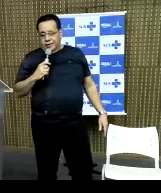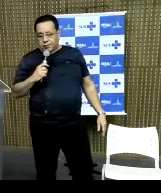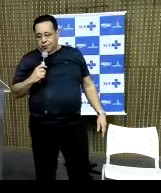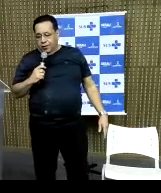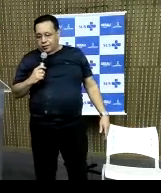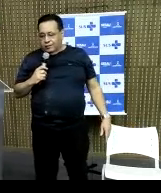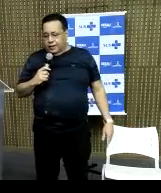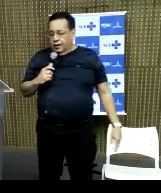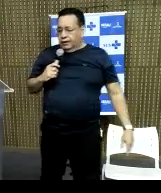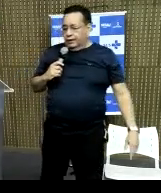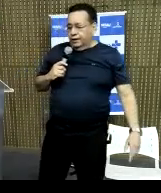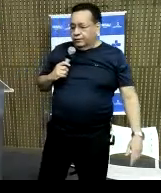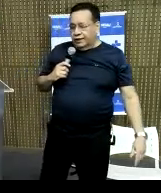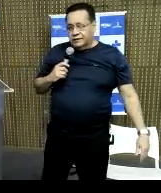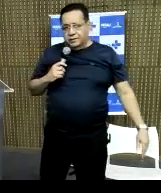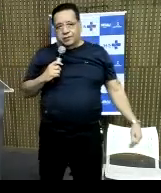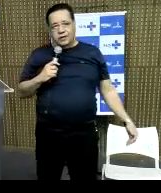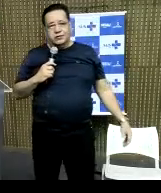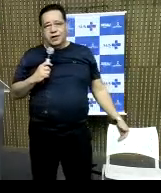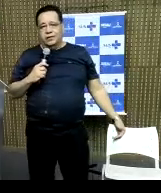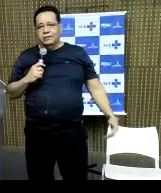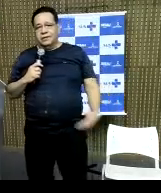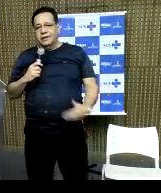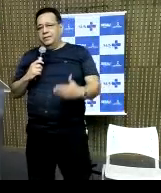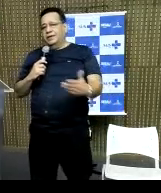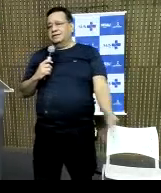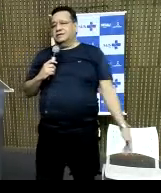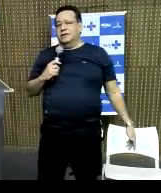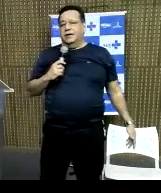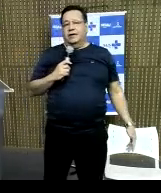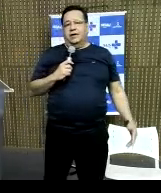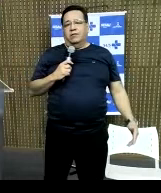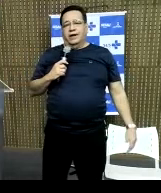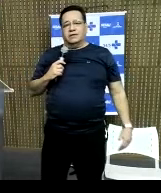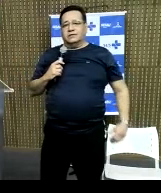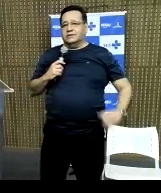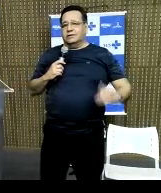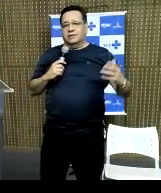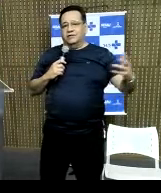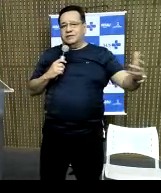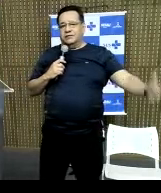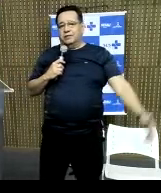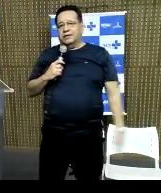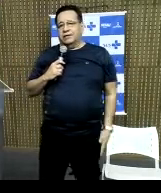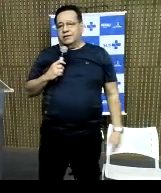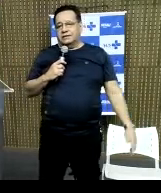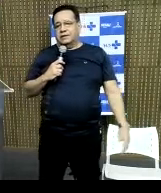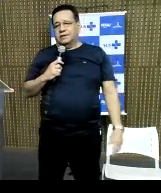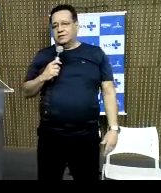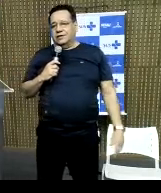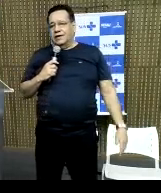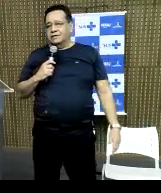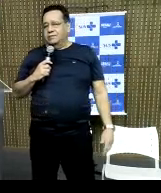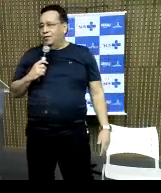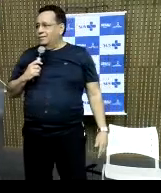Eu vou passar para o Paulo, que é outro agradecimento particular meu da equipe NASCE, que é um braço, sim, uma força fundamental na